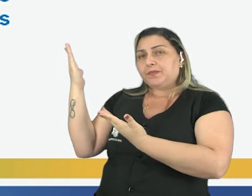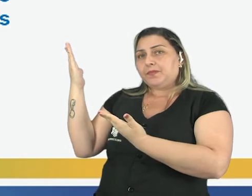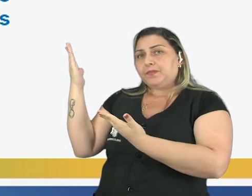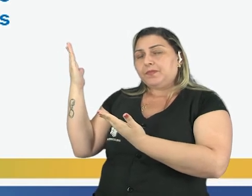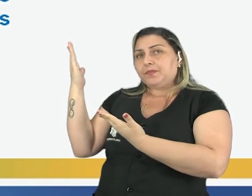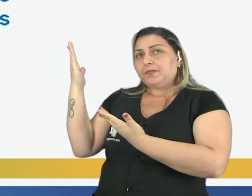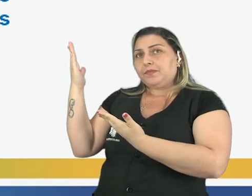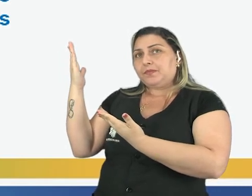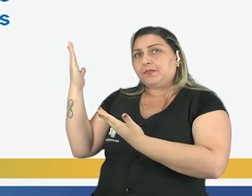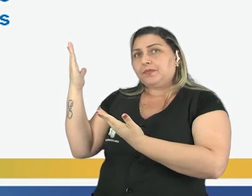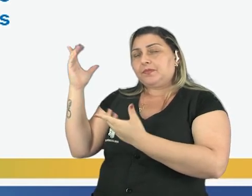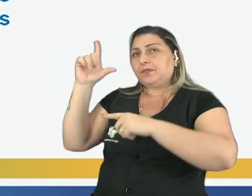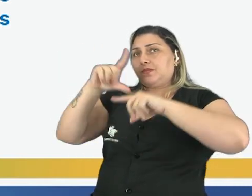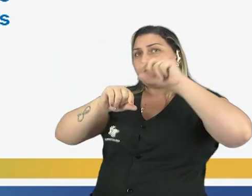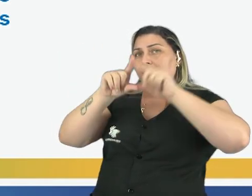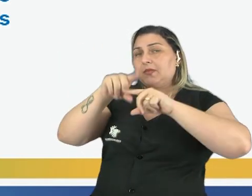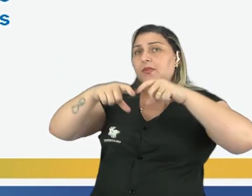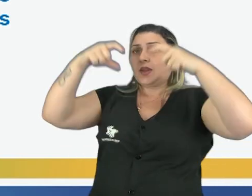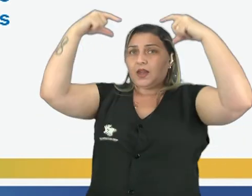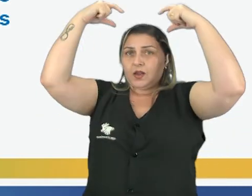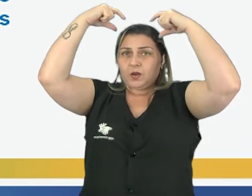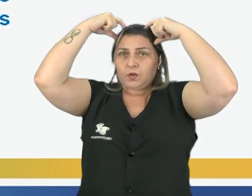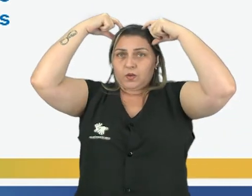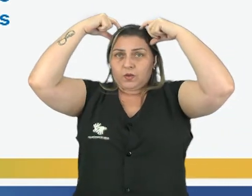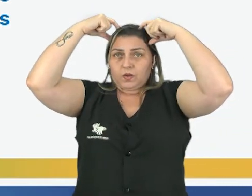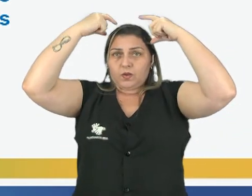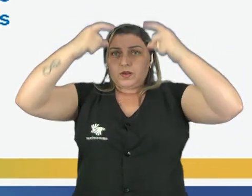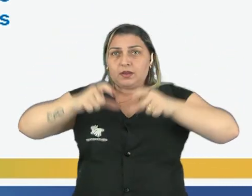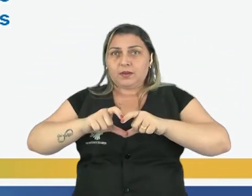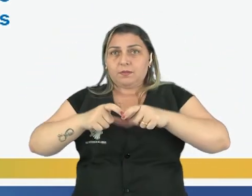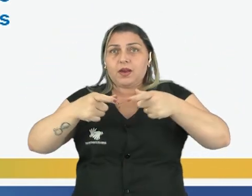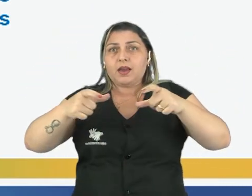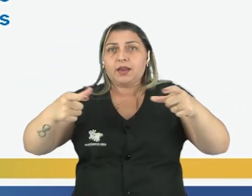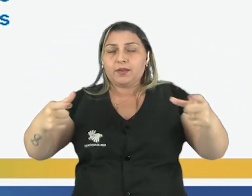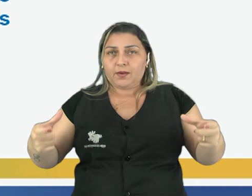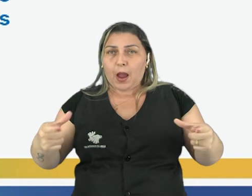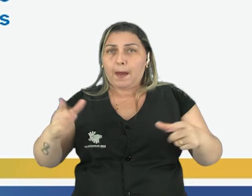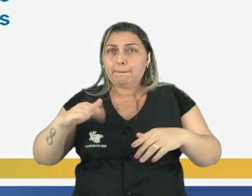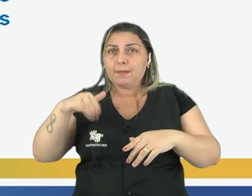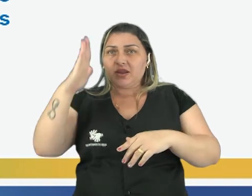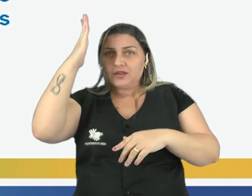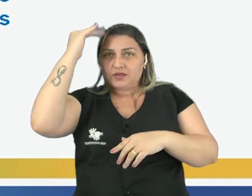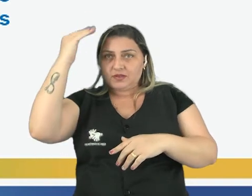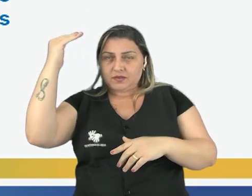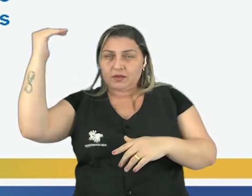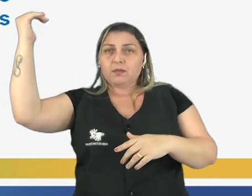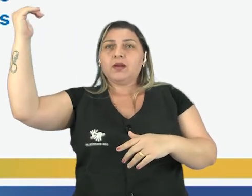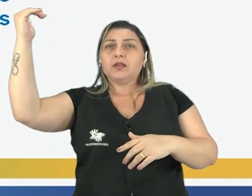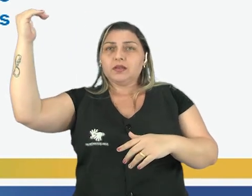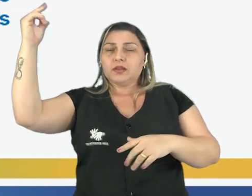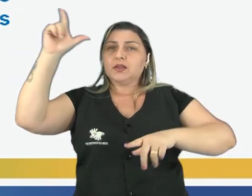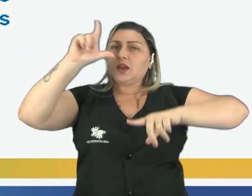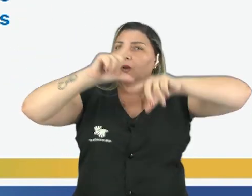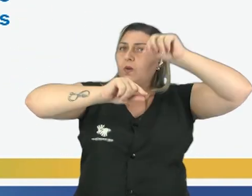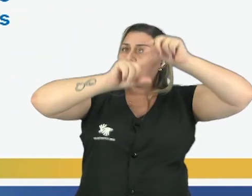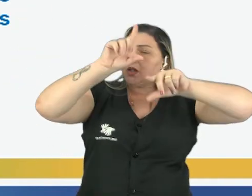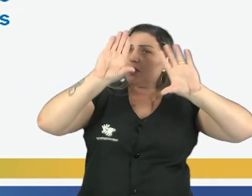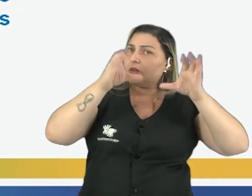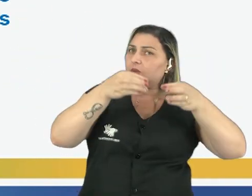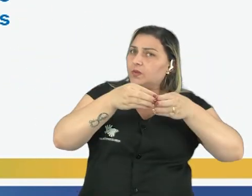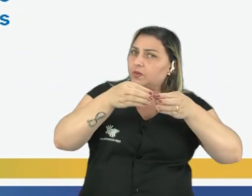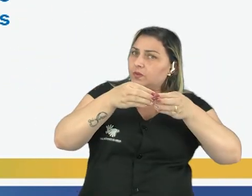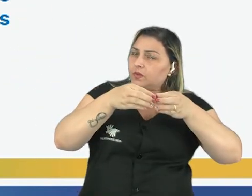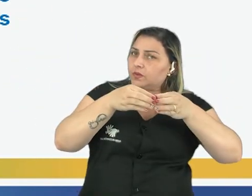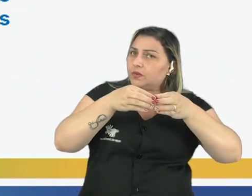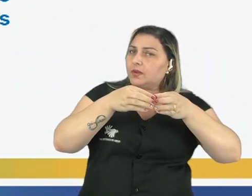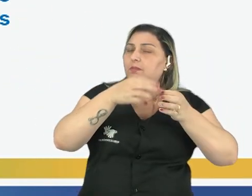imagem nós temos a constelação da Ursa Maior, que é uma das mais famosas e distinguíveis constelações, que é